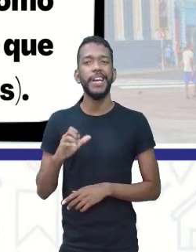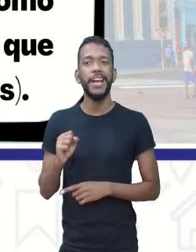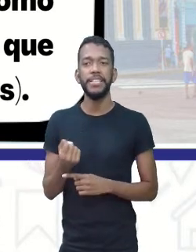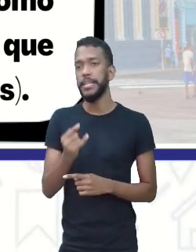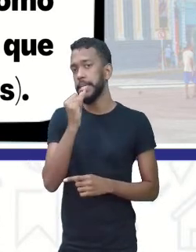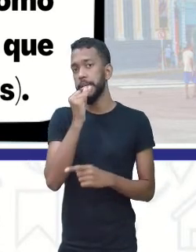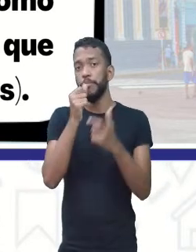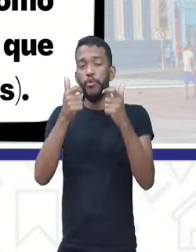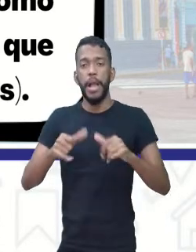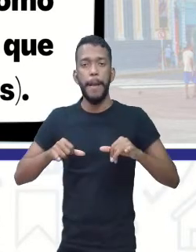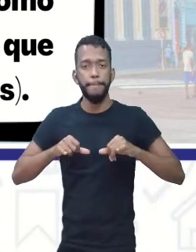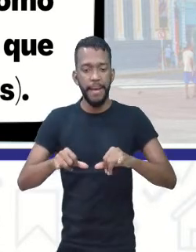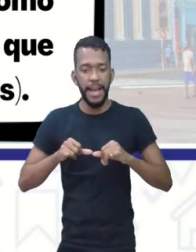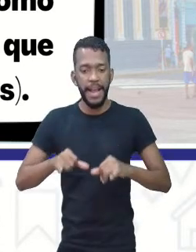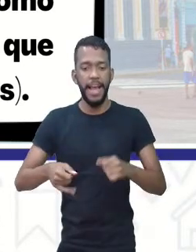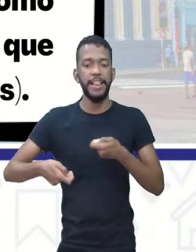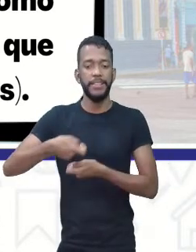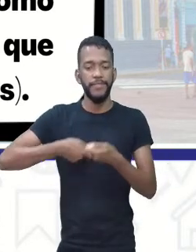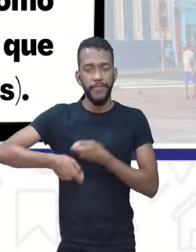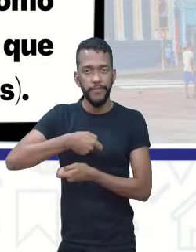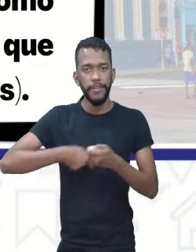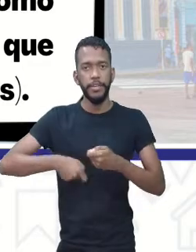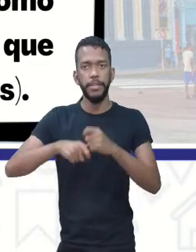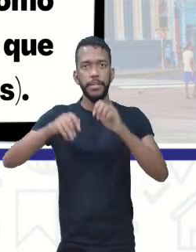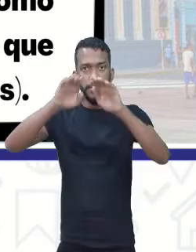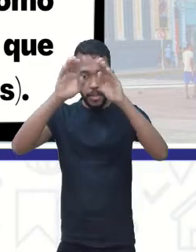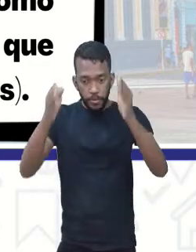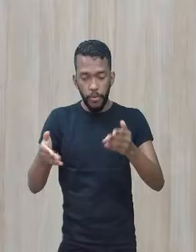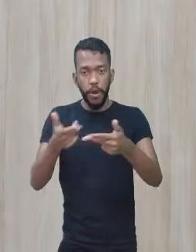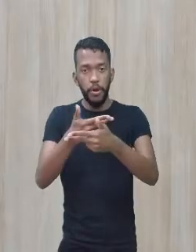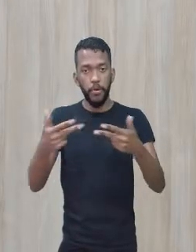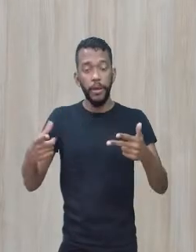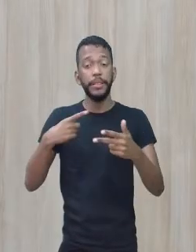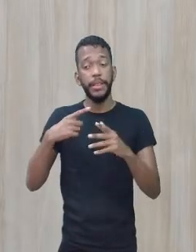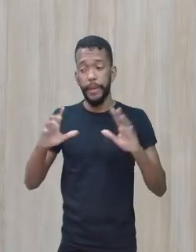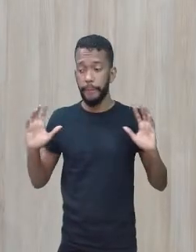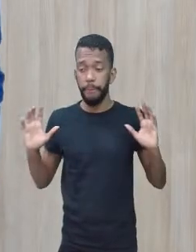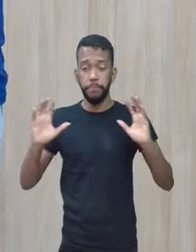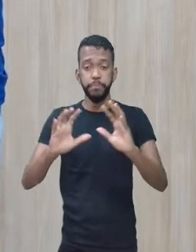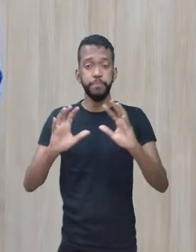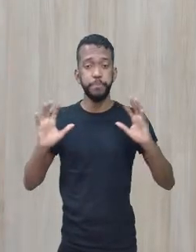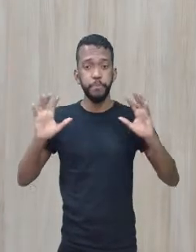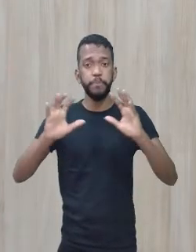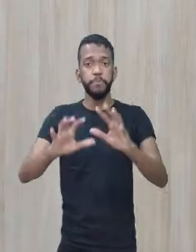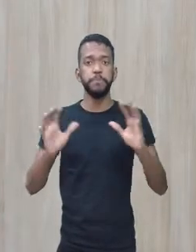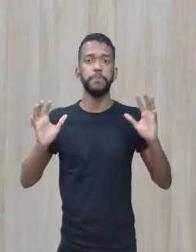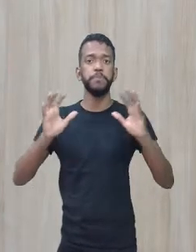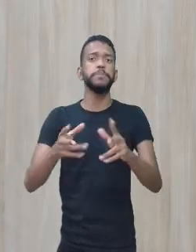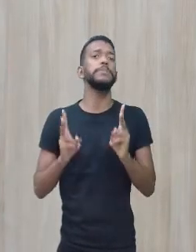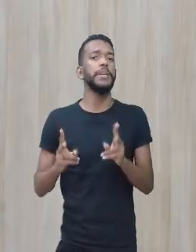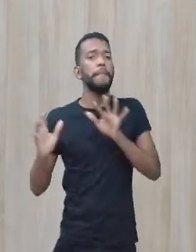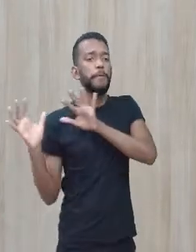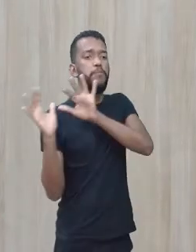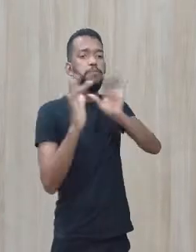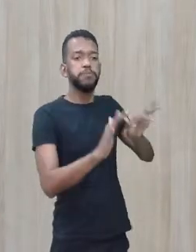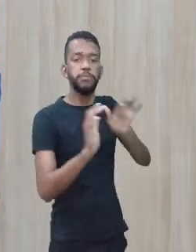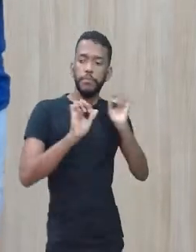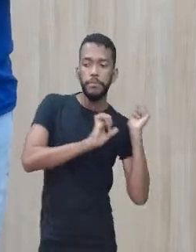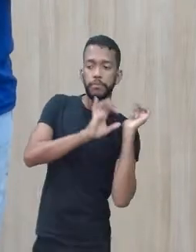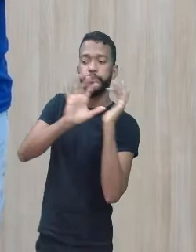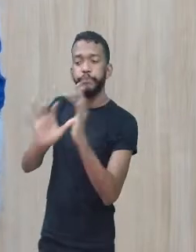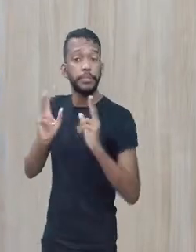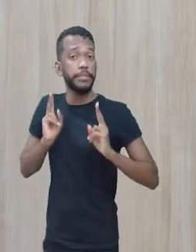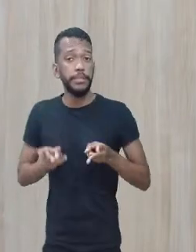como mercados, feiras, né, santuários, que trazem práticas coletivas. Então, não sei se vocês já tiveram, por exemplo,